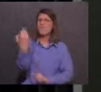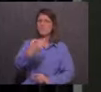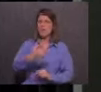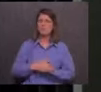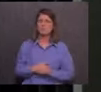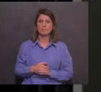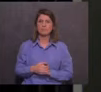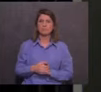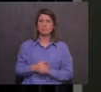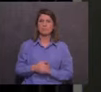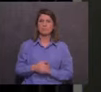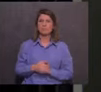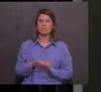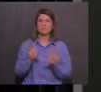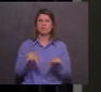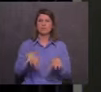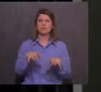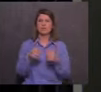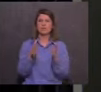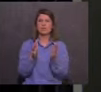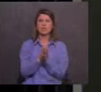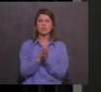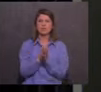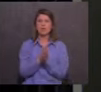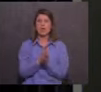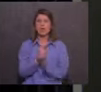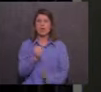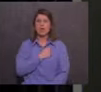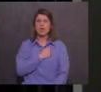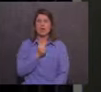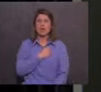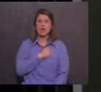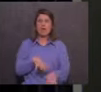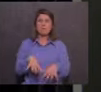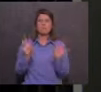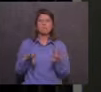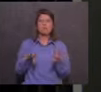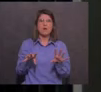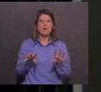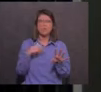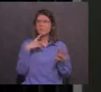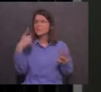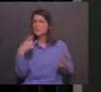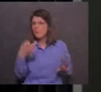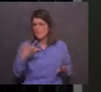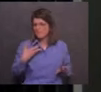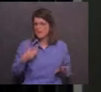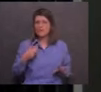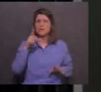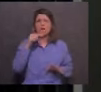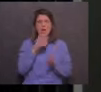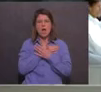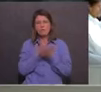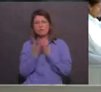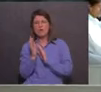Ouvindo isto, sentiram todos o coração trespassado e perguntaram a Pedro e aos outros